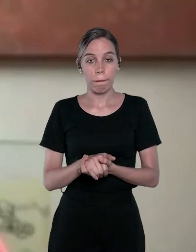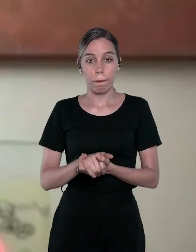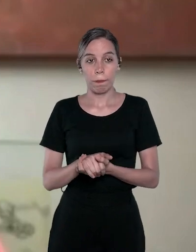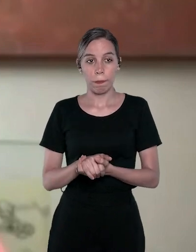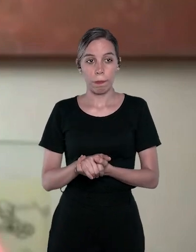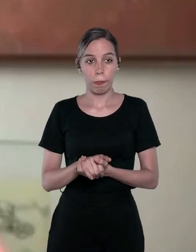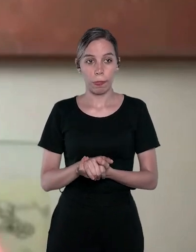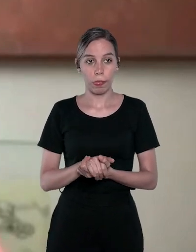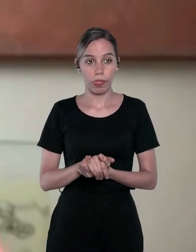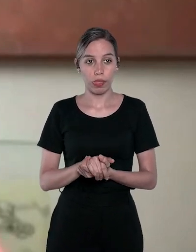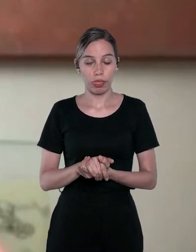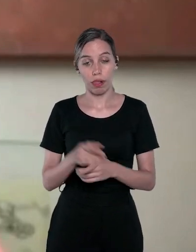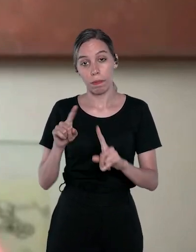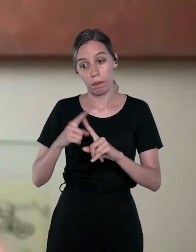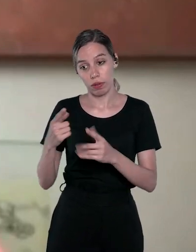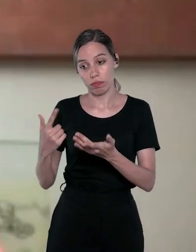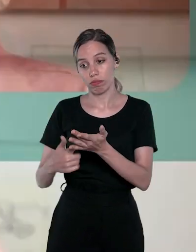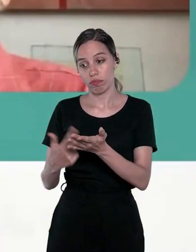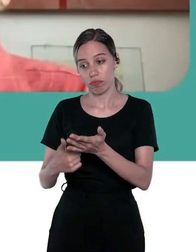O Regis,